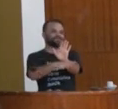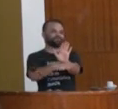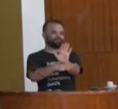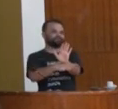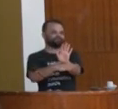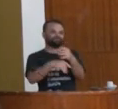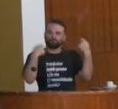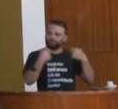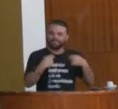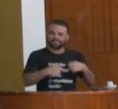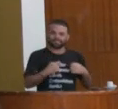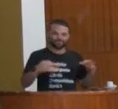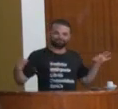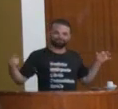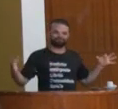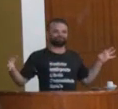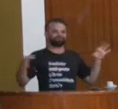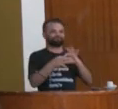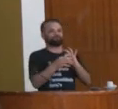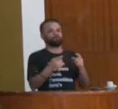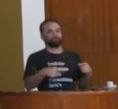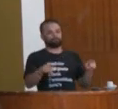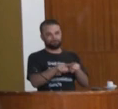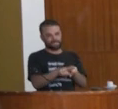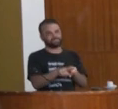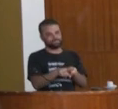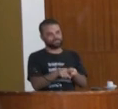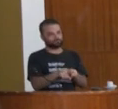é pouco. Então, obrigado